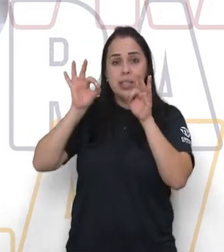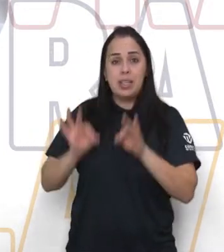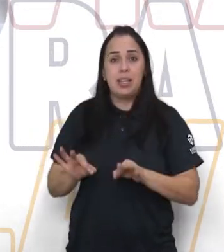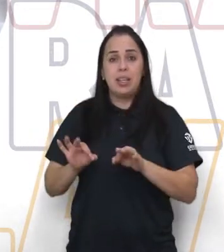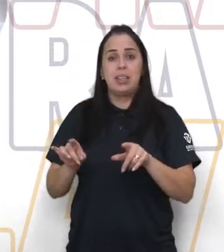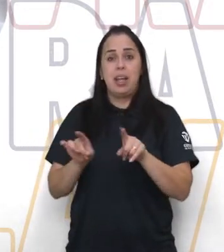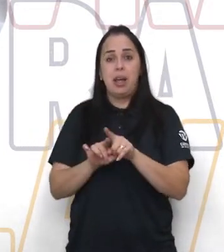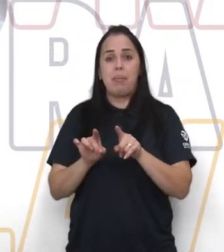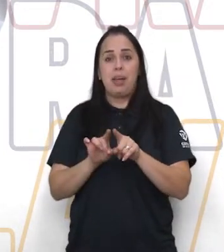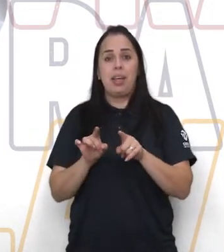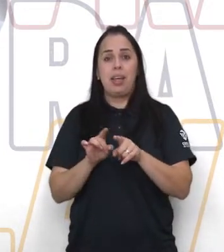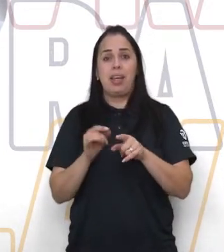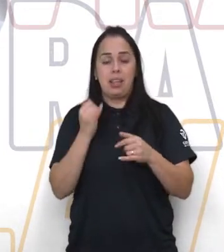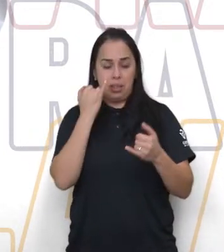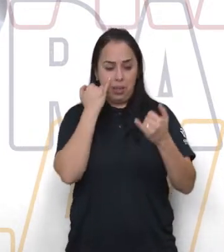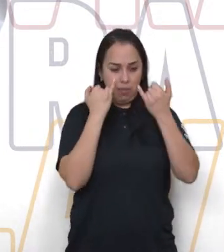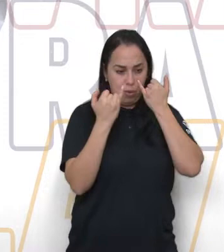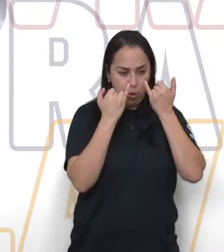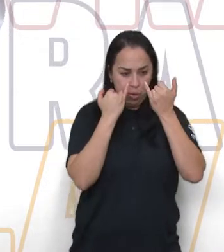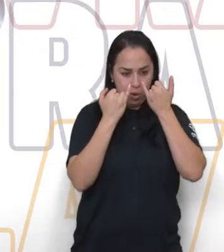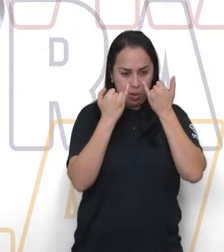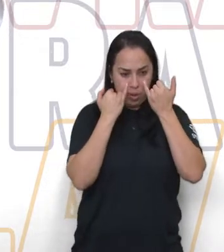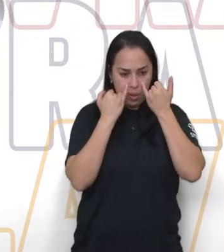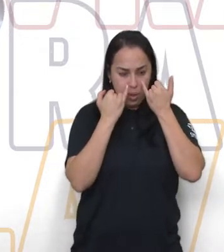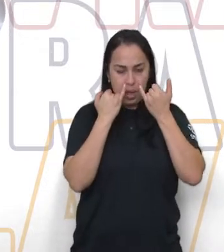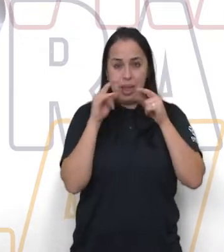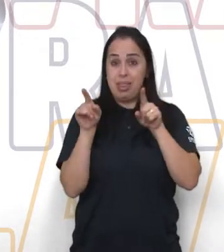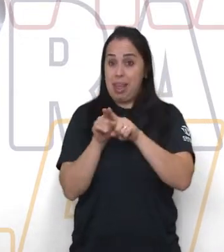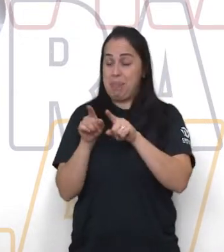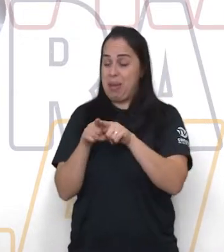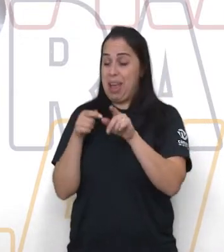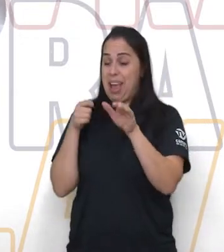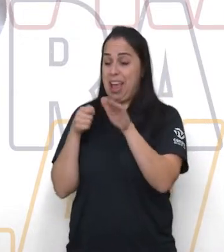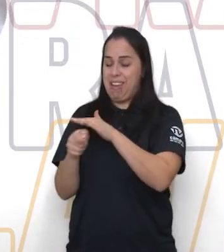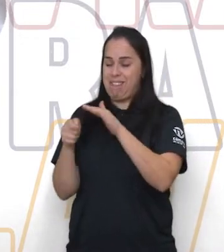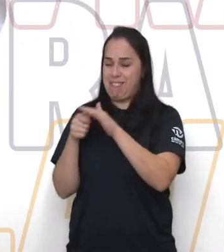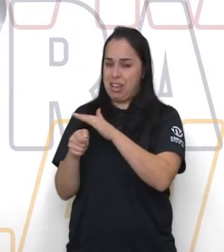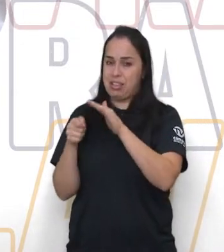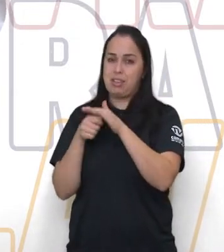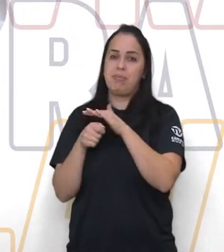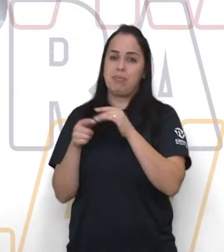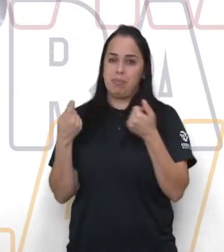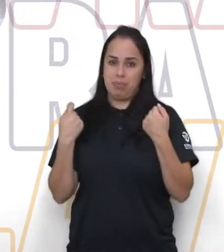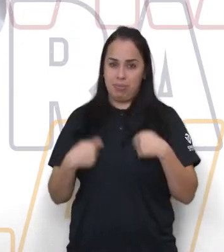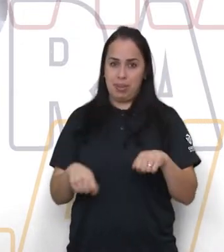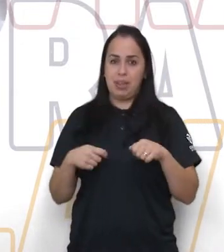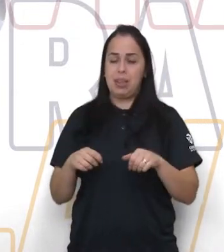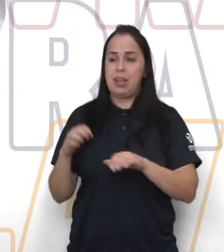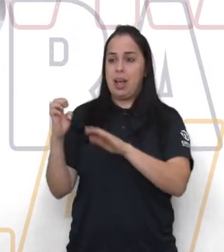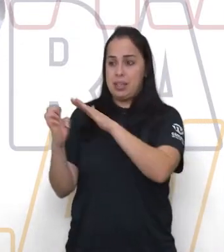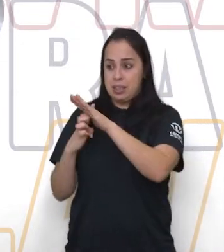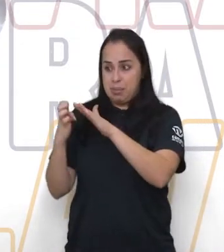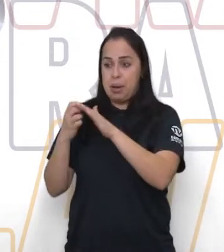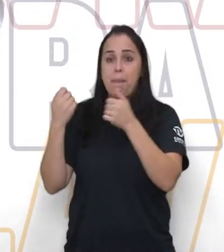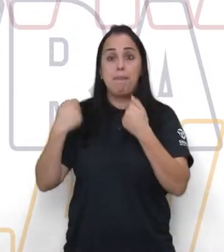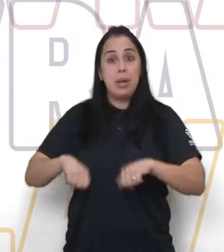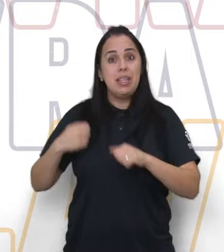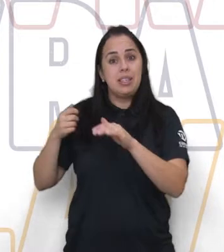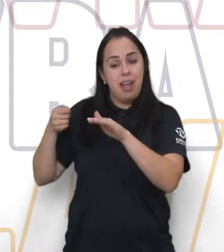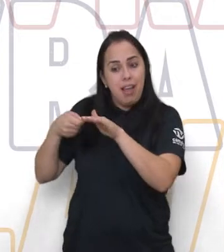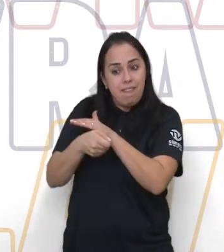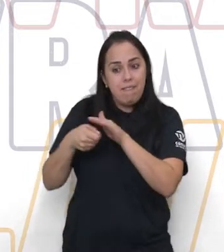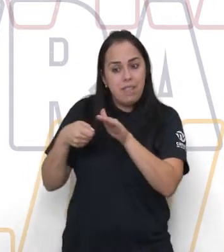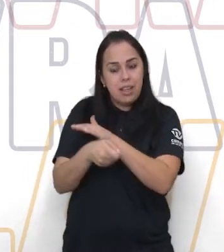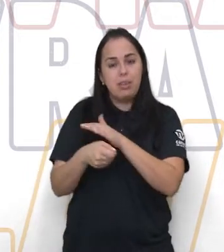Fundos né e além da informação precisa ter fontes de investimento mas as empresas os empresários precisam